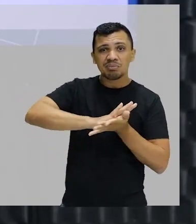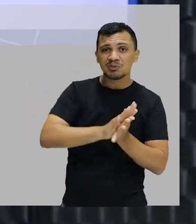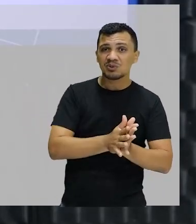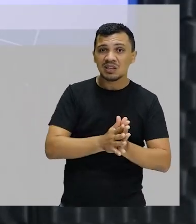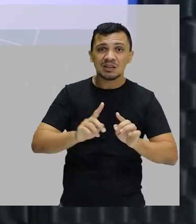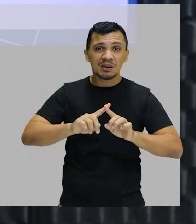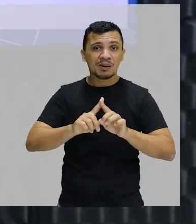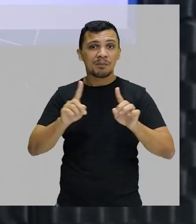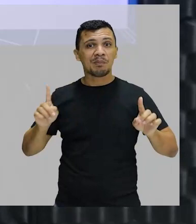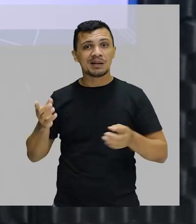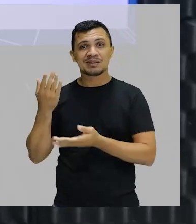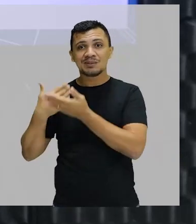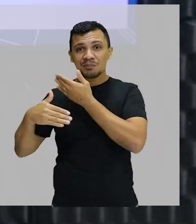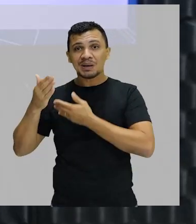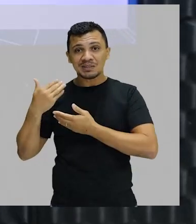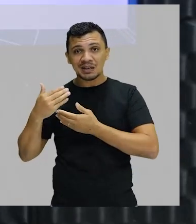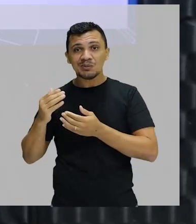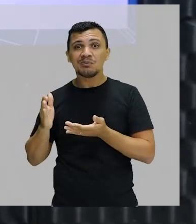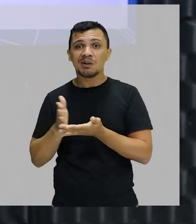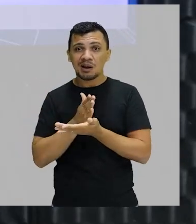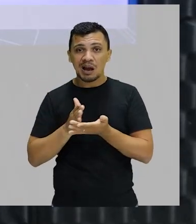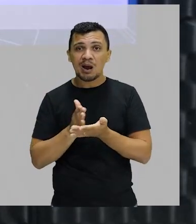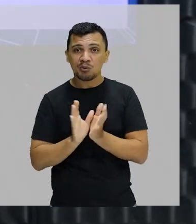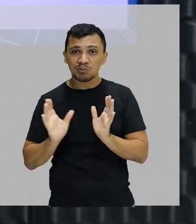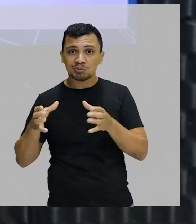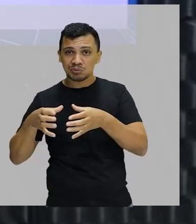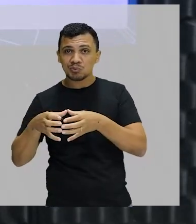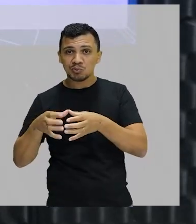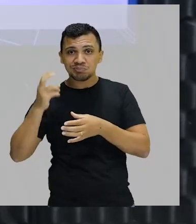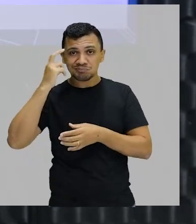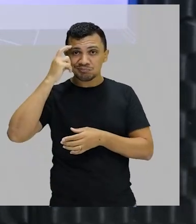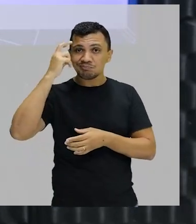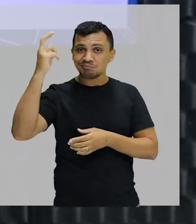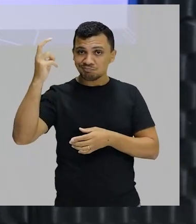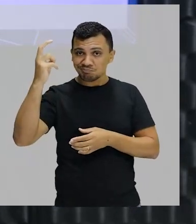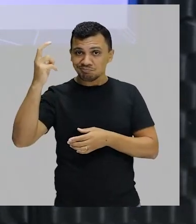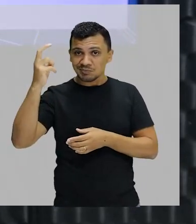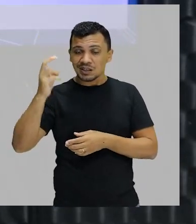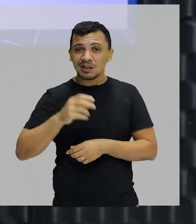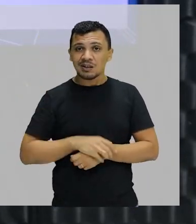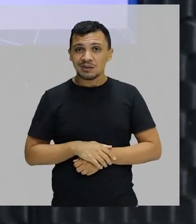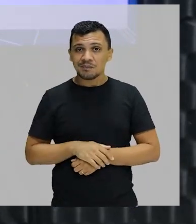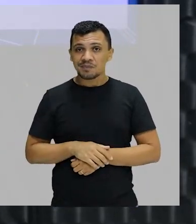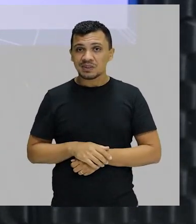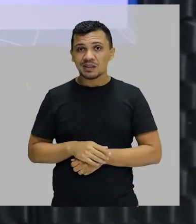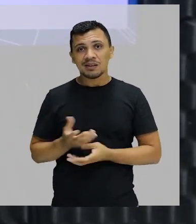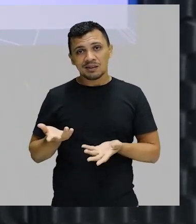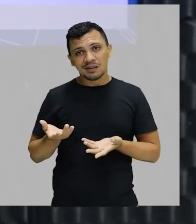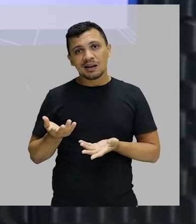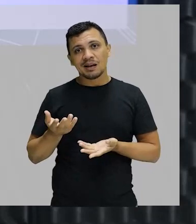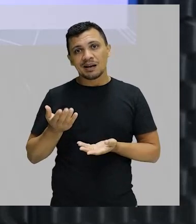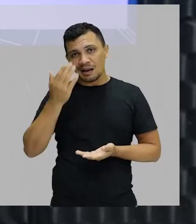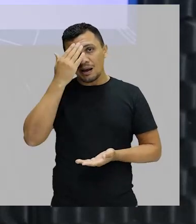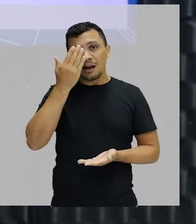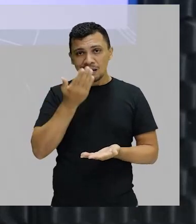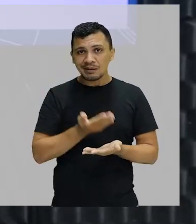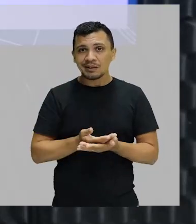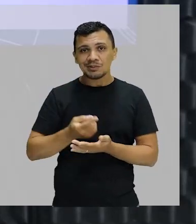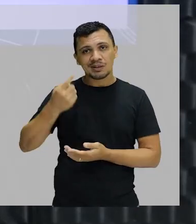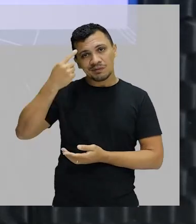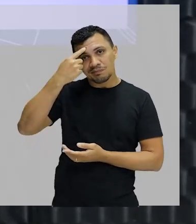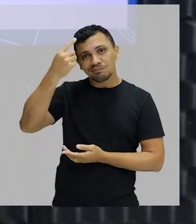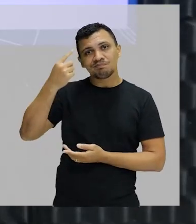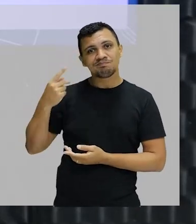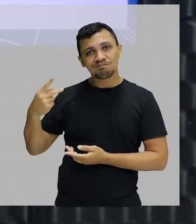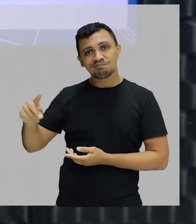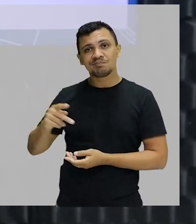naquele momento, como eu te falei, alguns intelectuais, sobretudo mais radicais, como a gente está vendo no Renato Kell, chegaram a defender isso, né? A